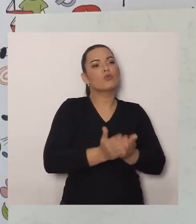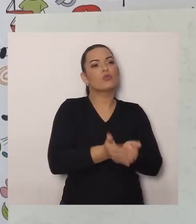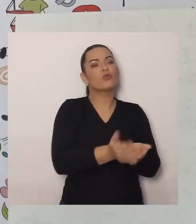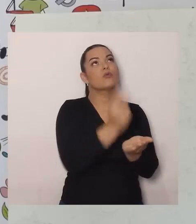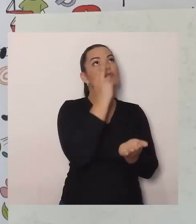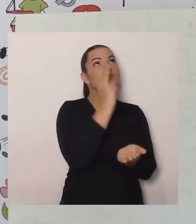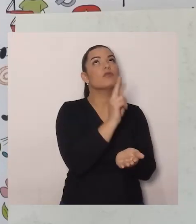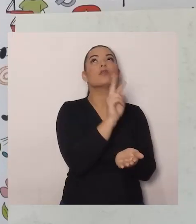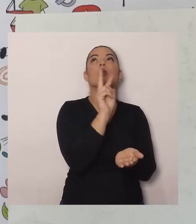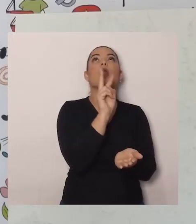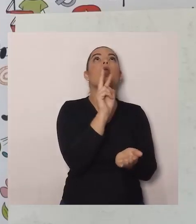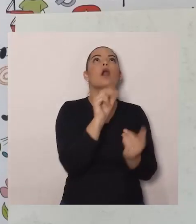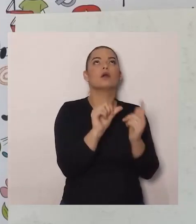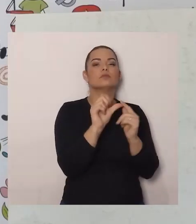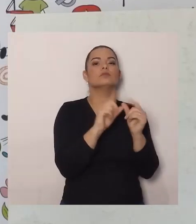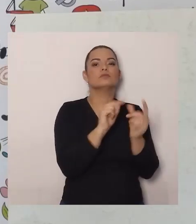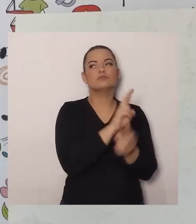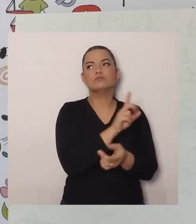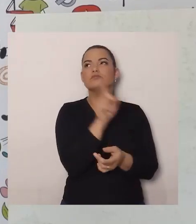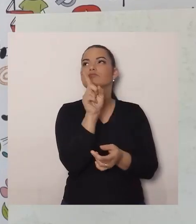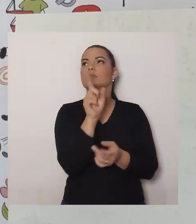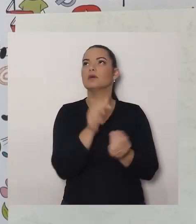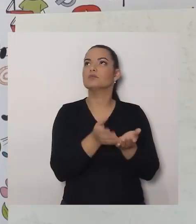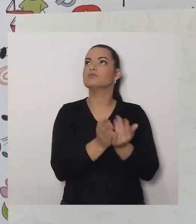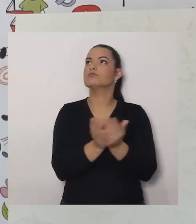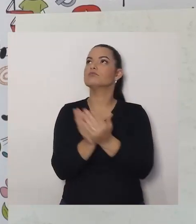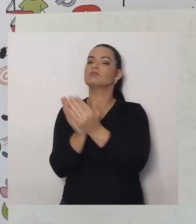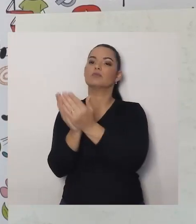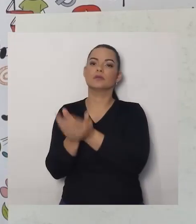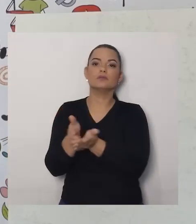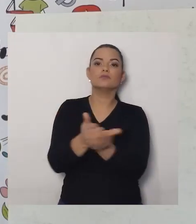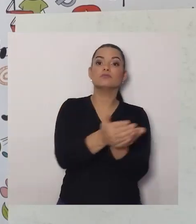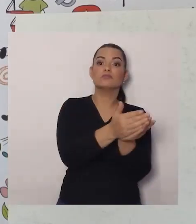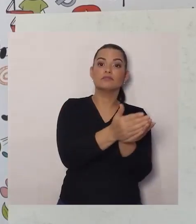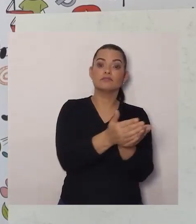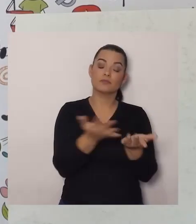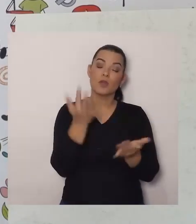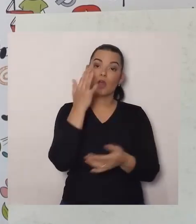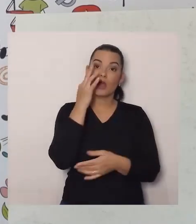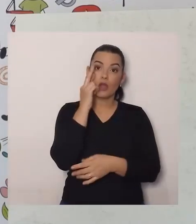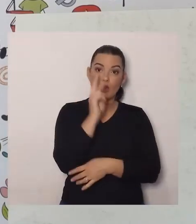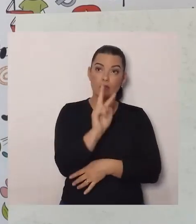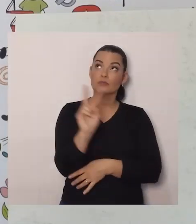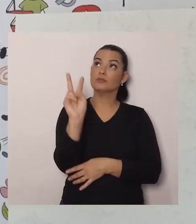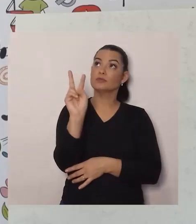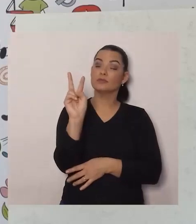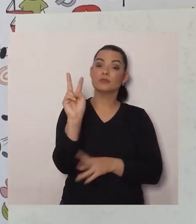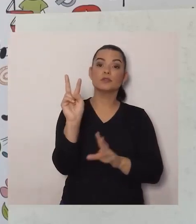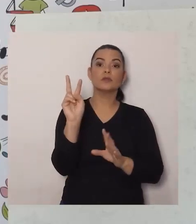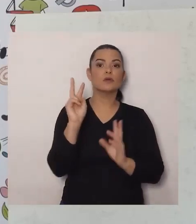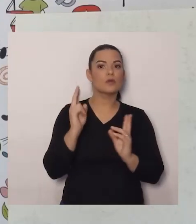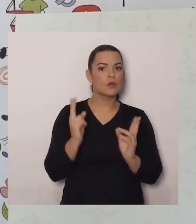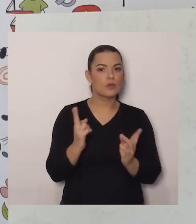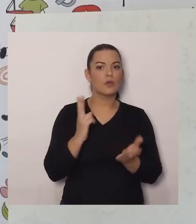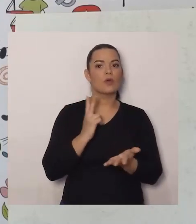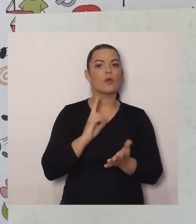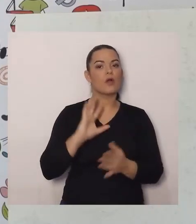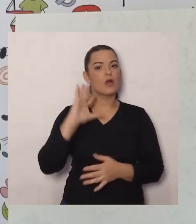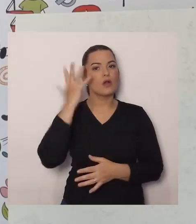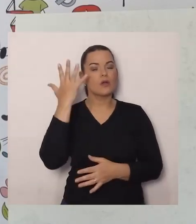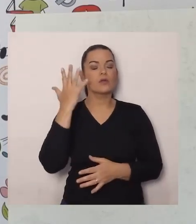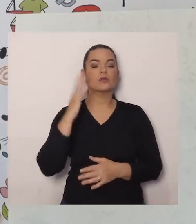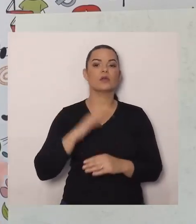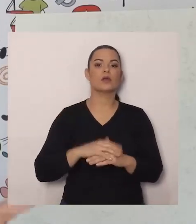estrelas, Essa mesma observação, Ela acontecia, Com relação, As estações do ano,